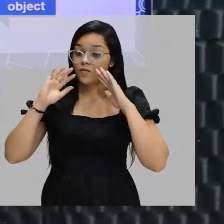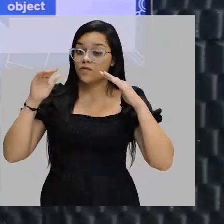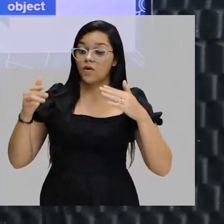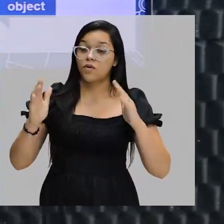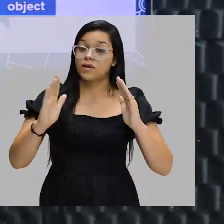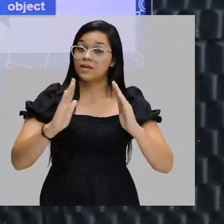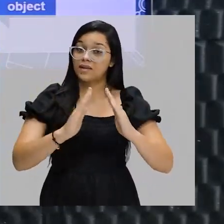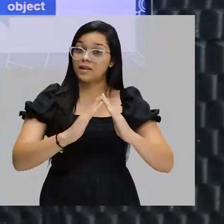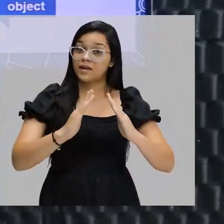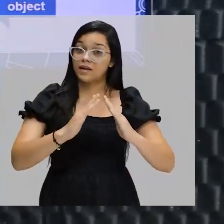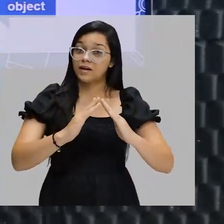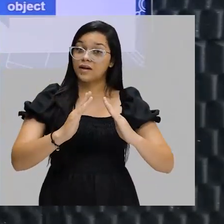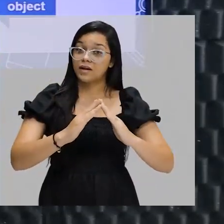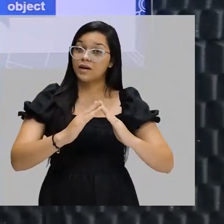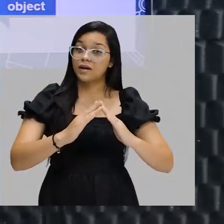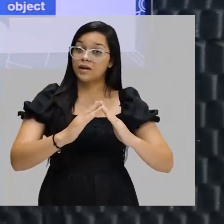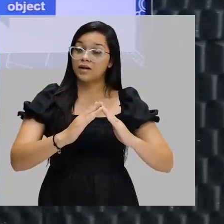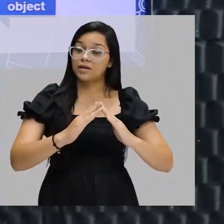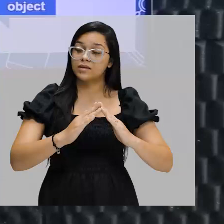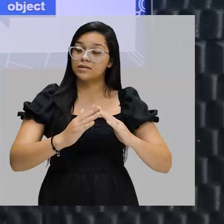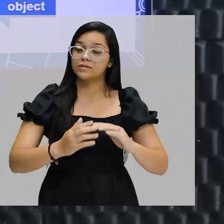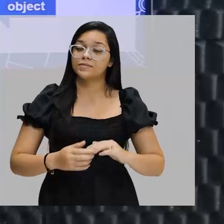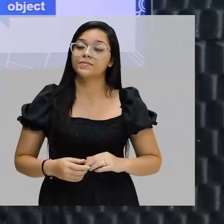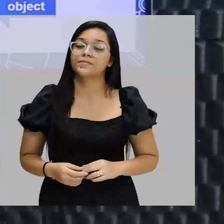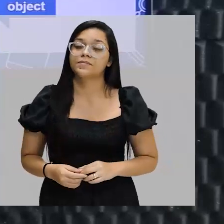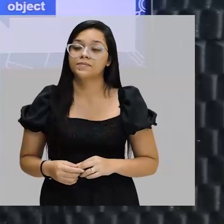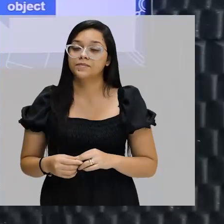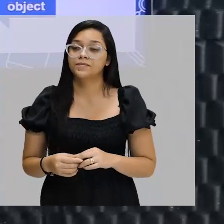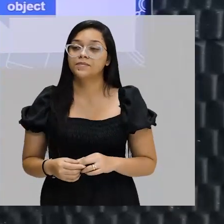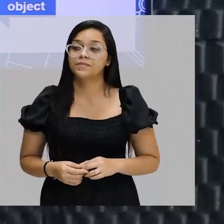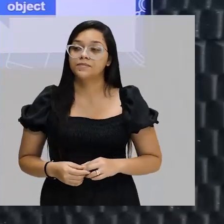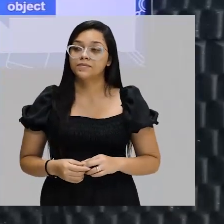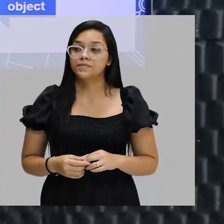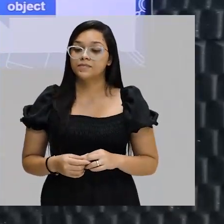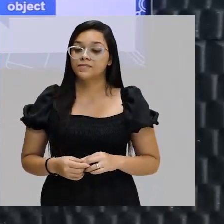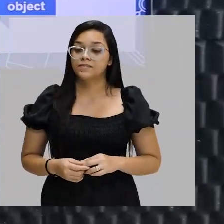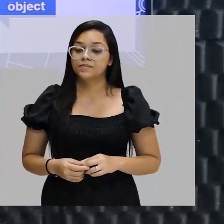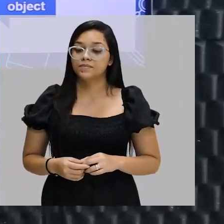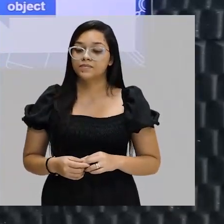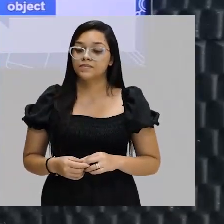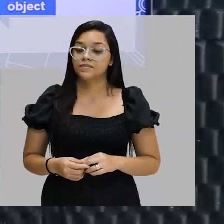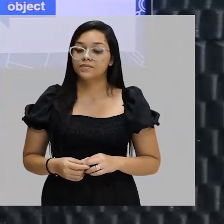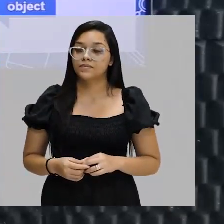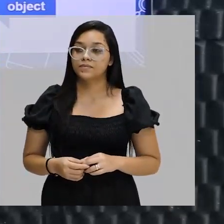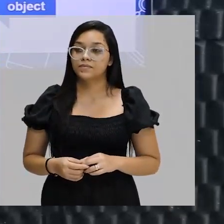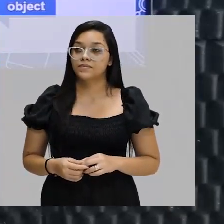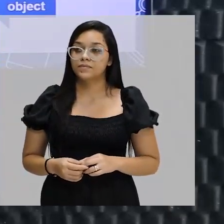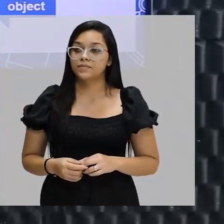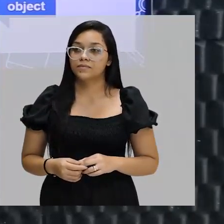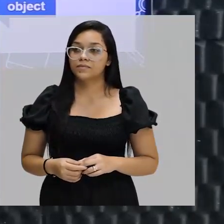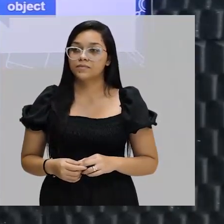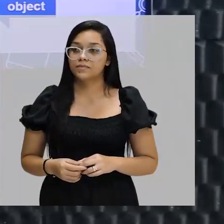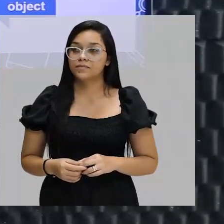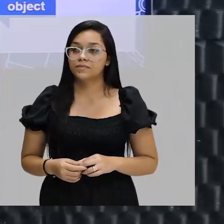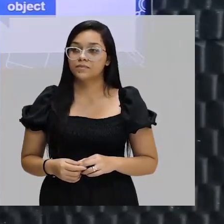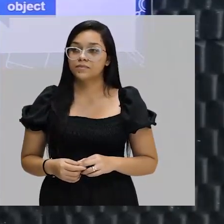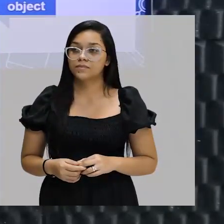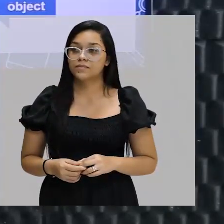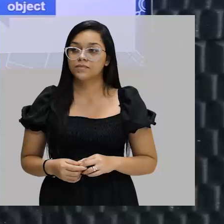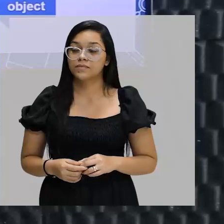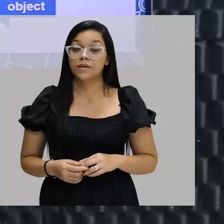na casa, que faz a função de objeto da oração. My sister bought a house, which is